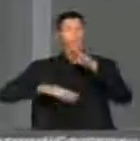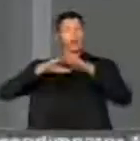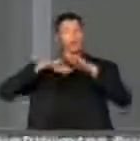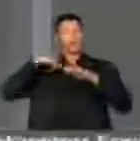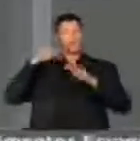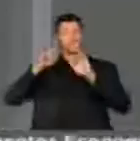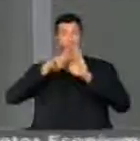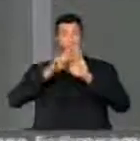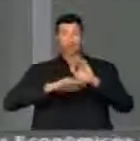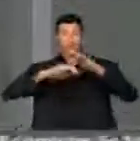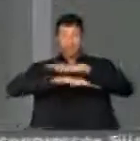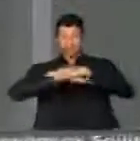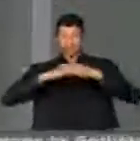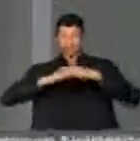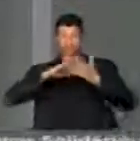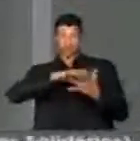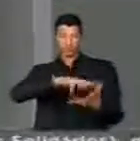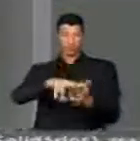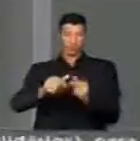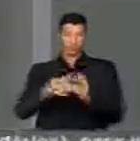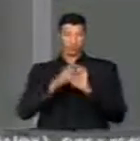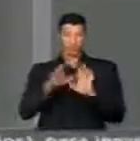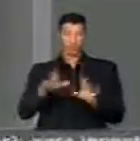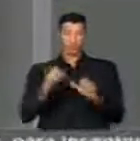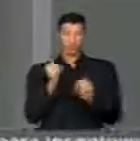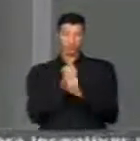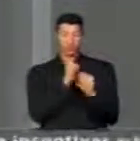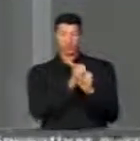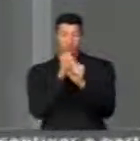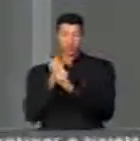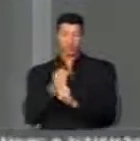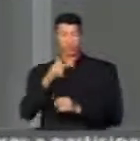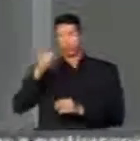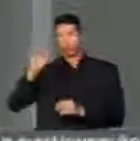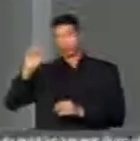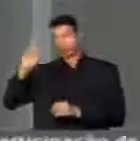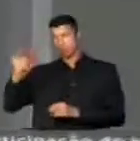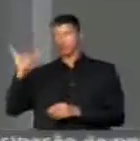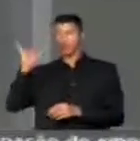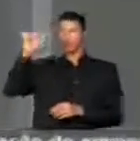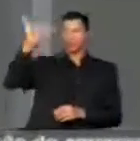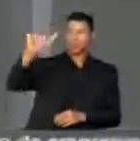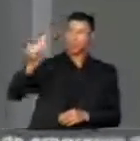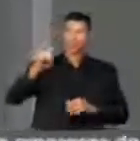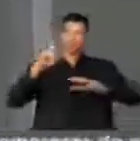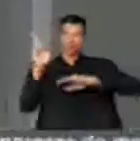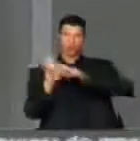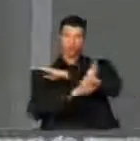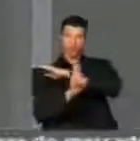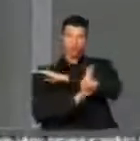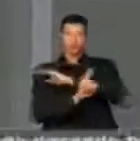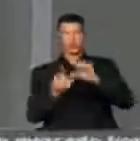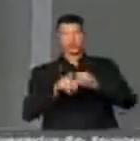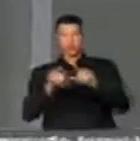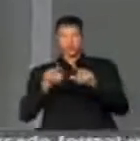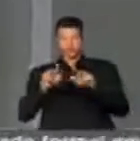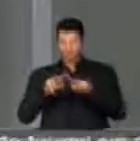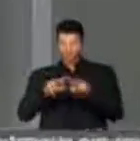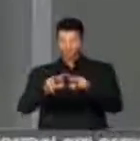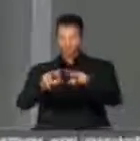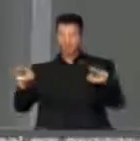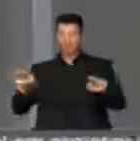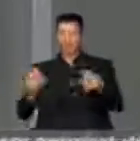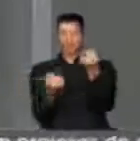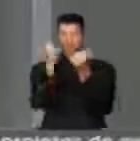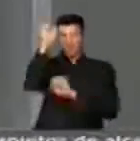de infraestrutura do mundo, que permitiu construir portos, aeroportos, rodovias, duplicação de estradas,